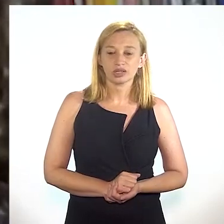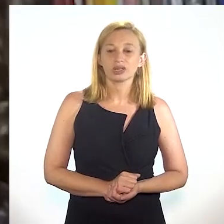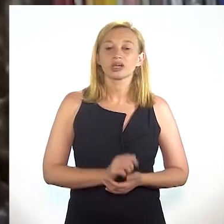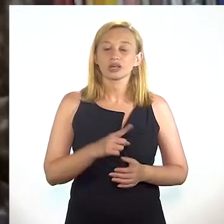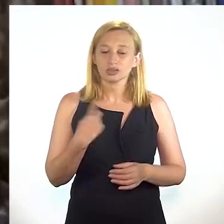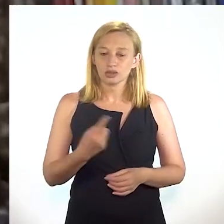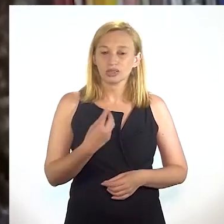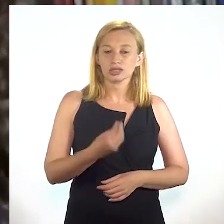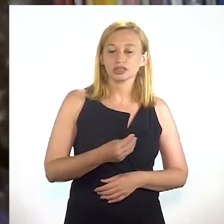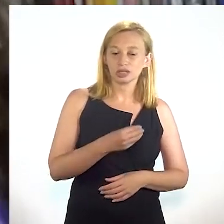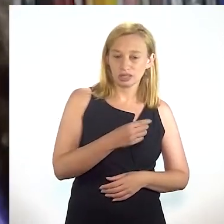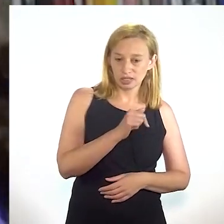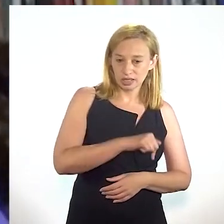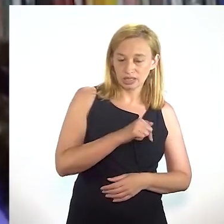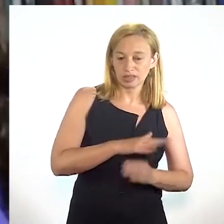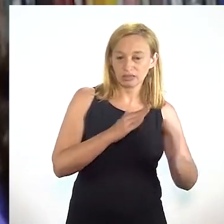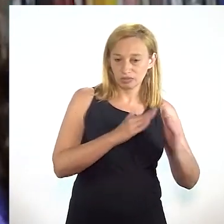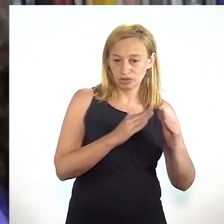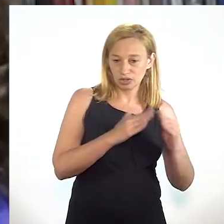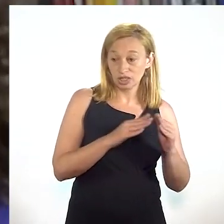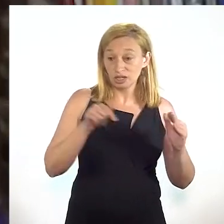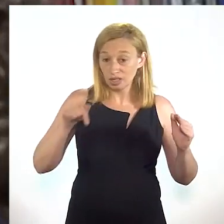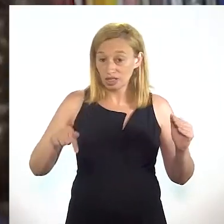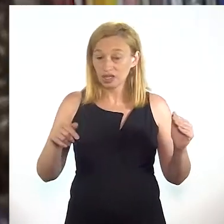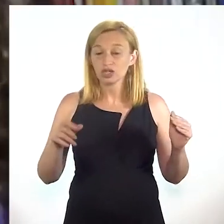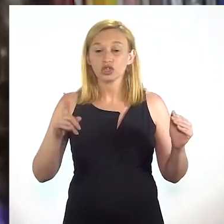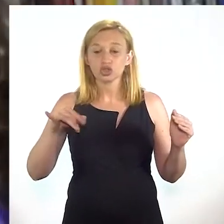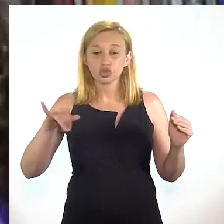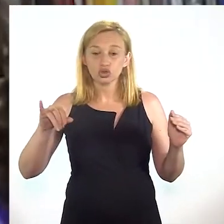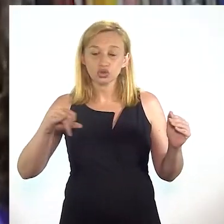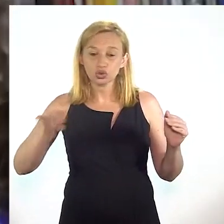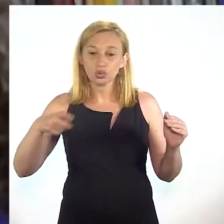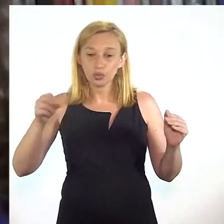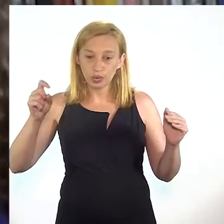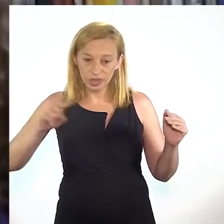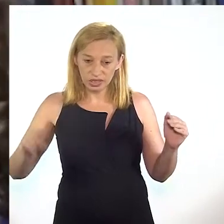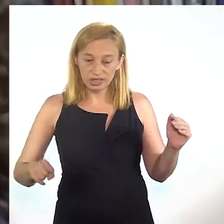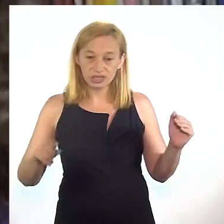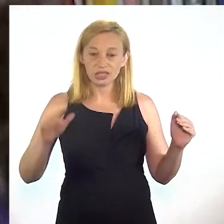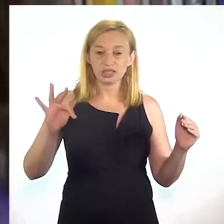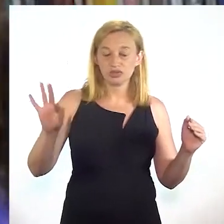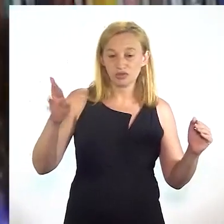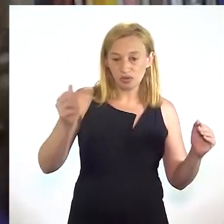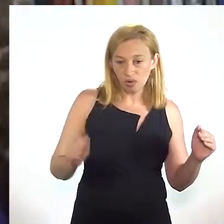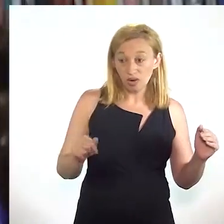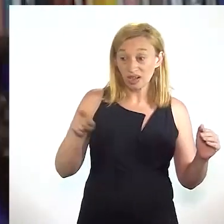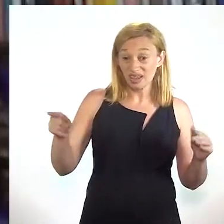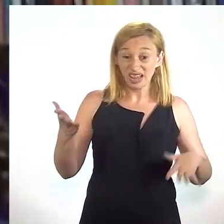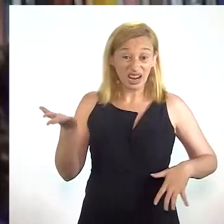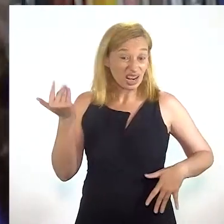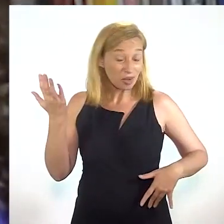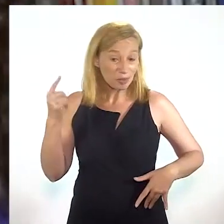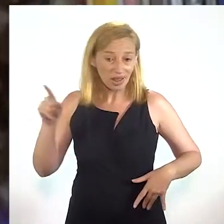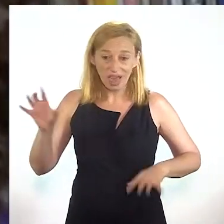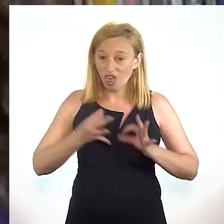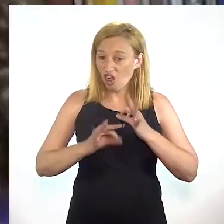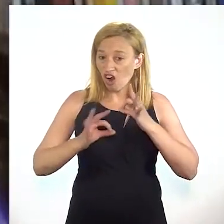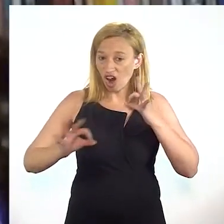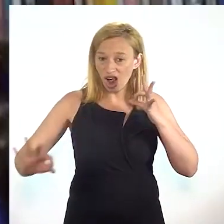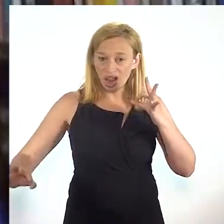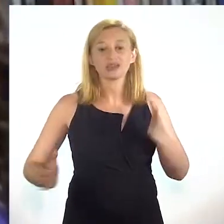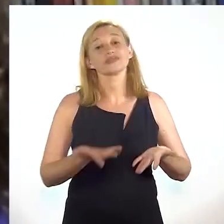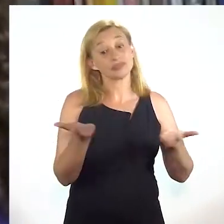a gente que tem esse pezinho no Rio de Janeiro, por morar aqui em Juiz de Fora, a gente fala que a gente vai na praia, a gente chega em 2 horas, a gente está na praia,